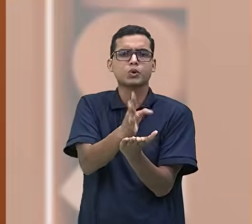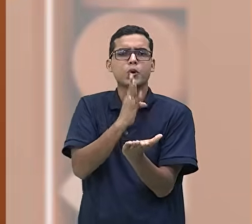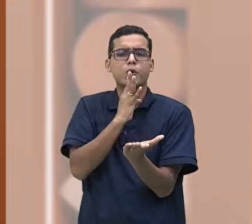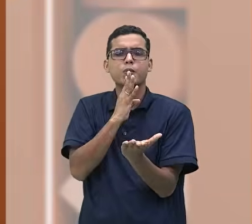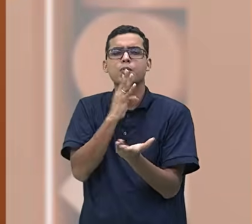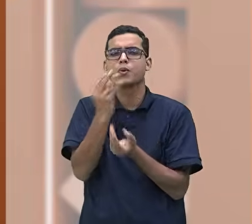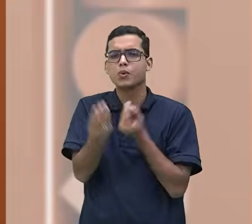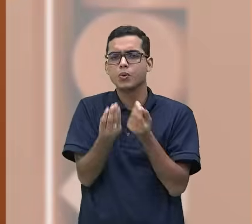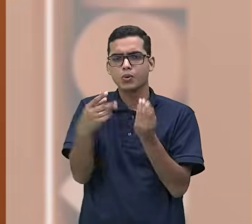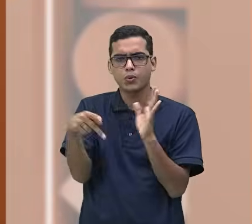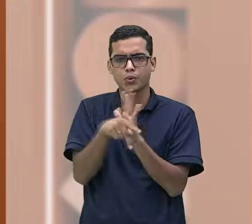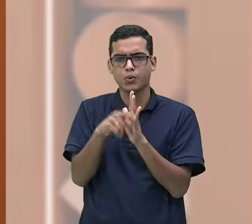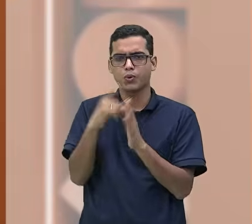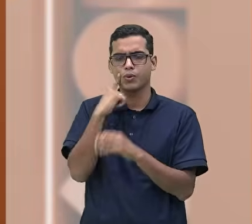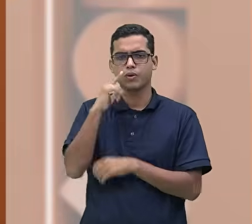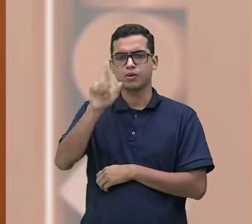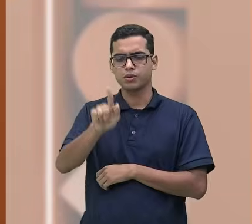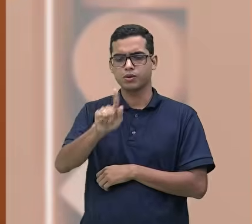como